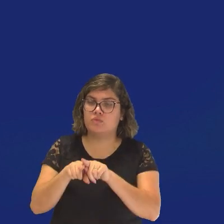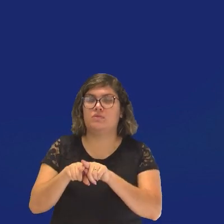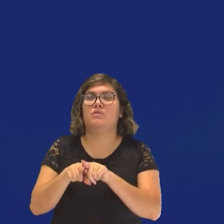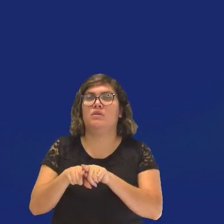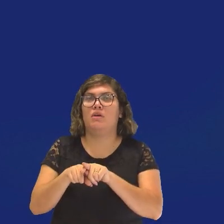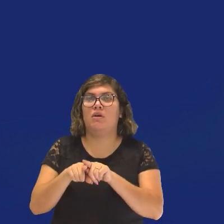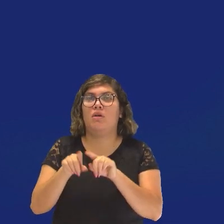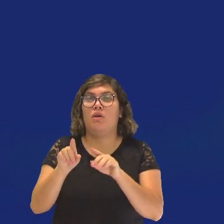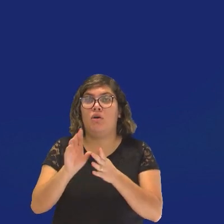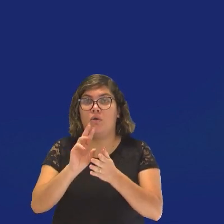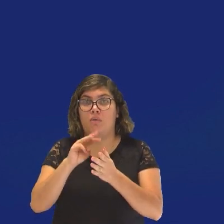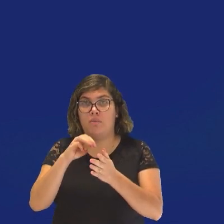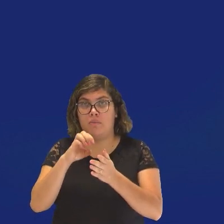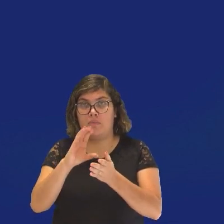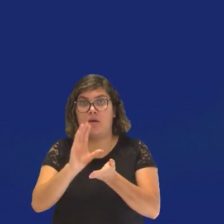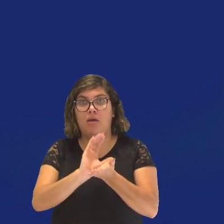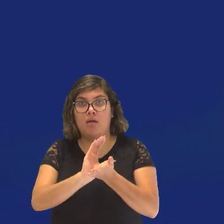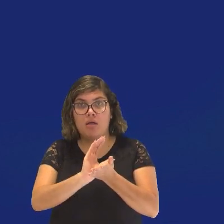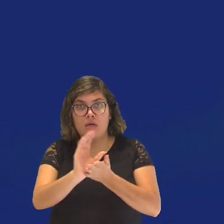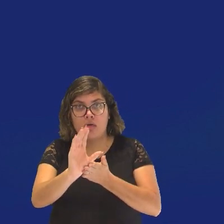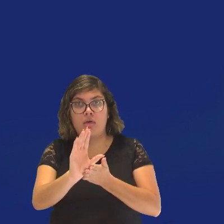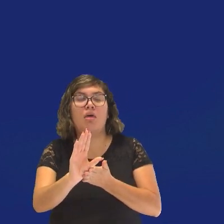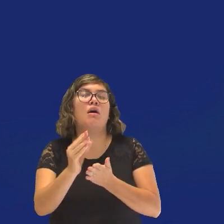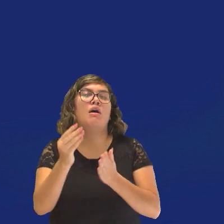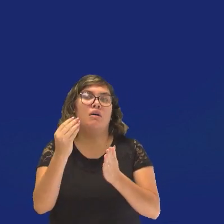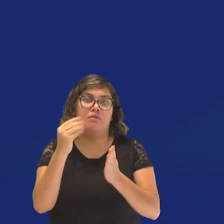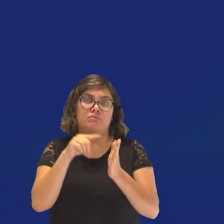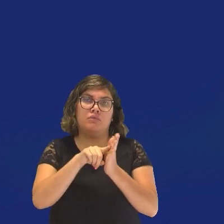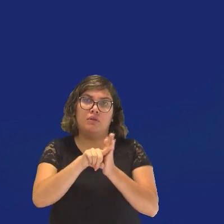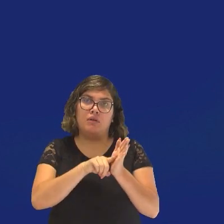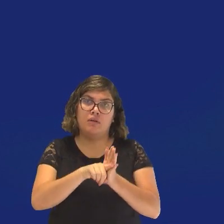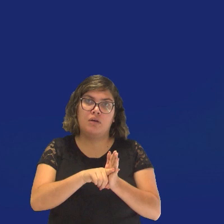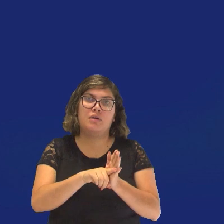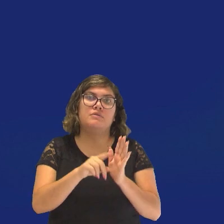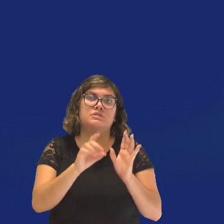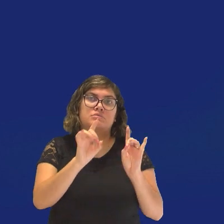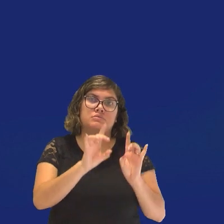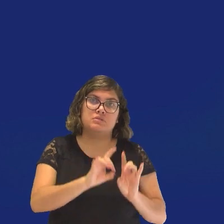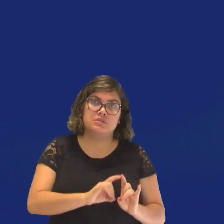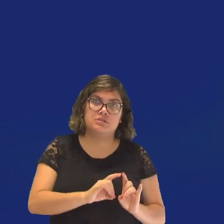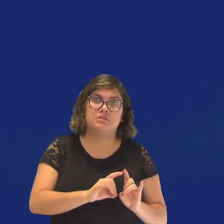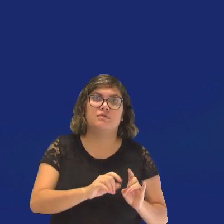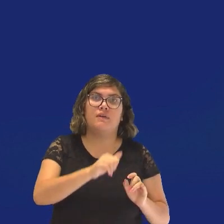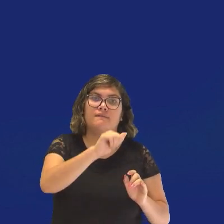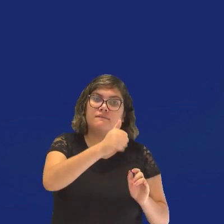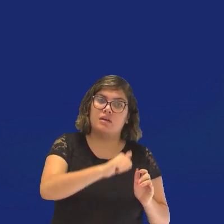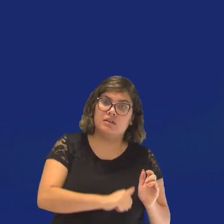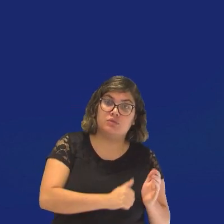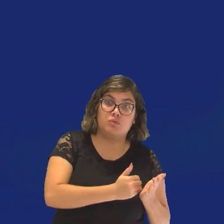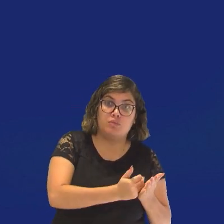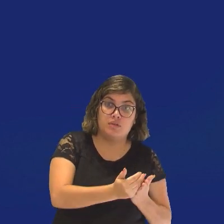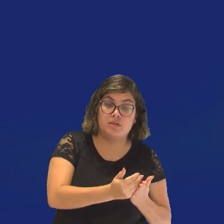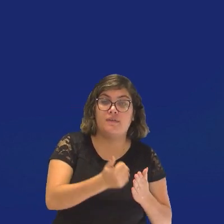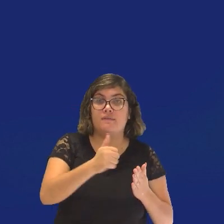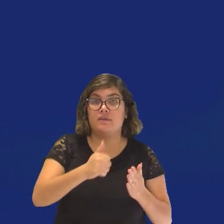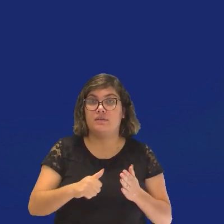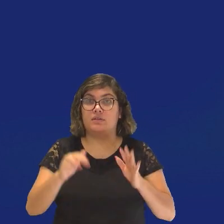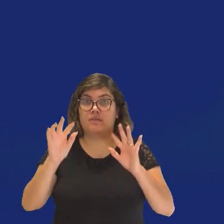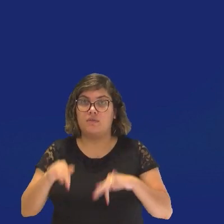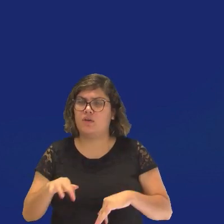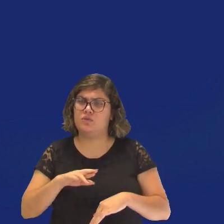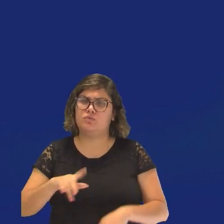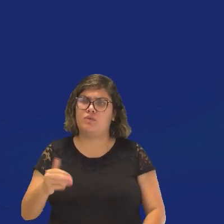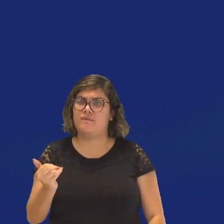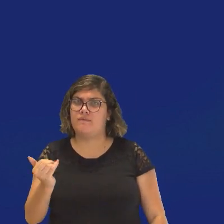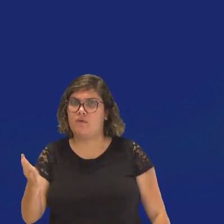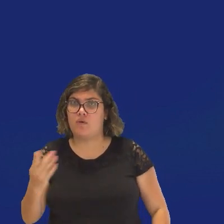O MEC liberaria um teste de fluência específico, com uma avaliação de entrada, uma avaliação de saída. Não é exatamente uma avaliação externa, porque